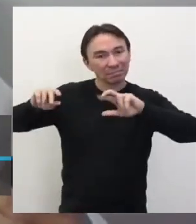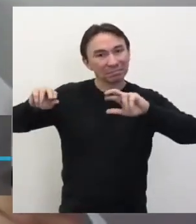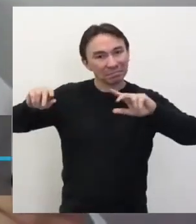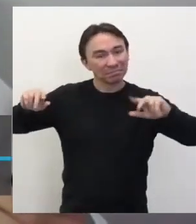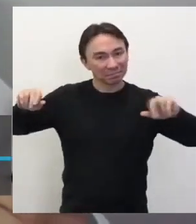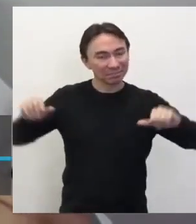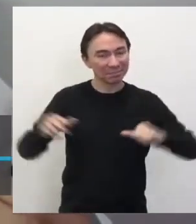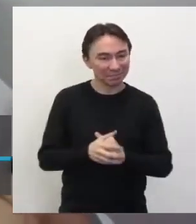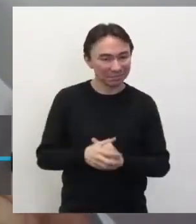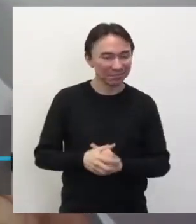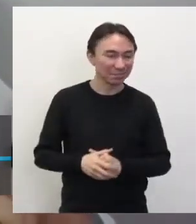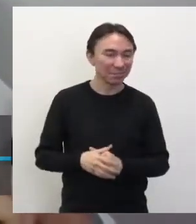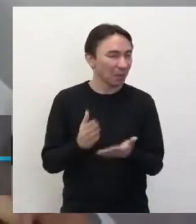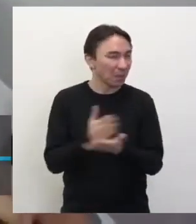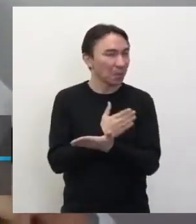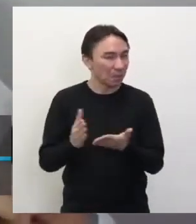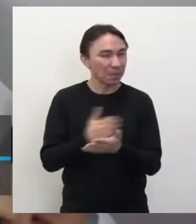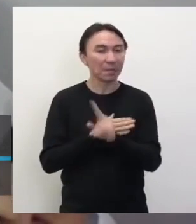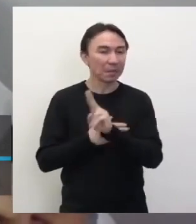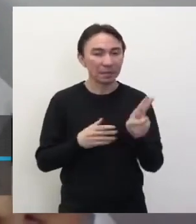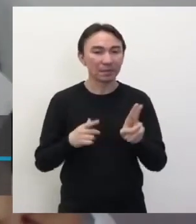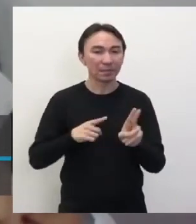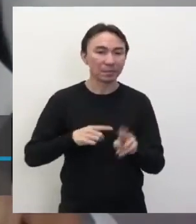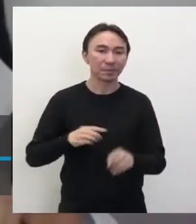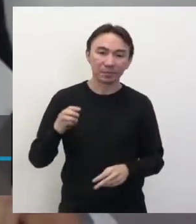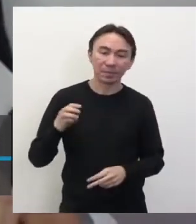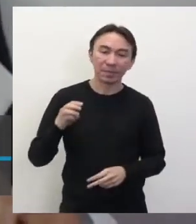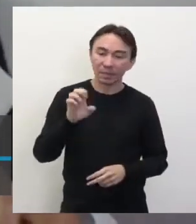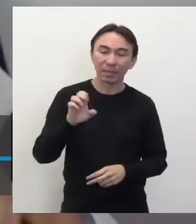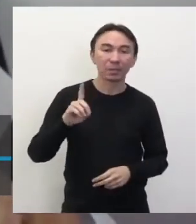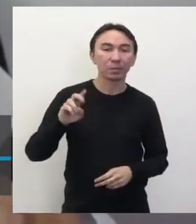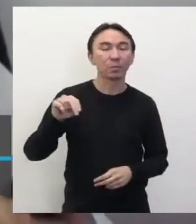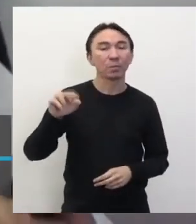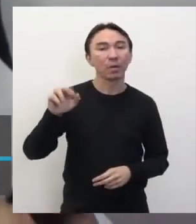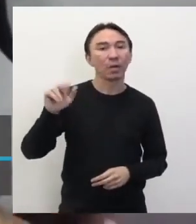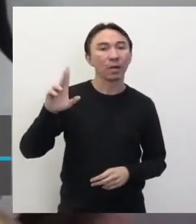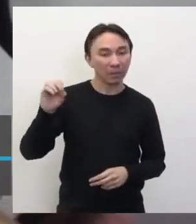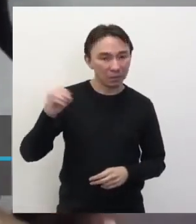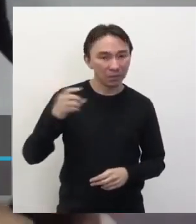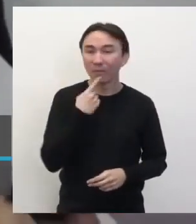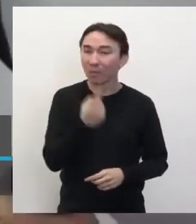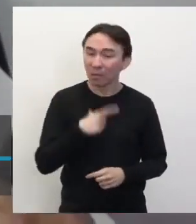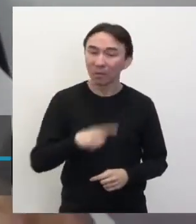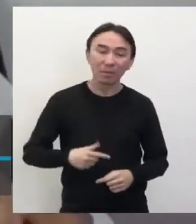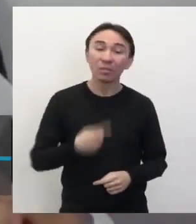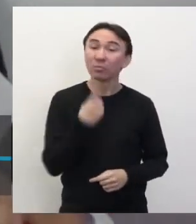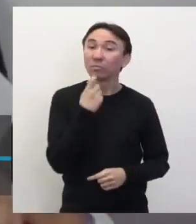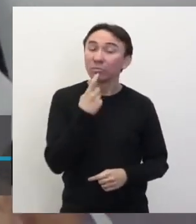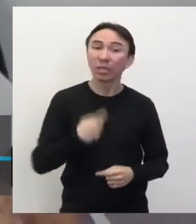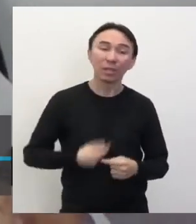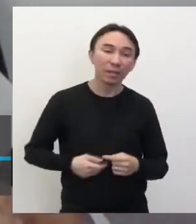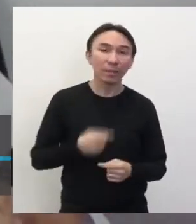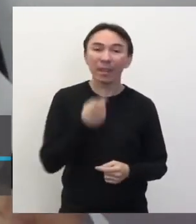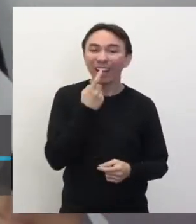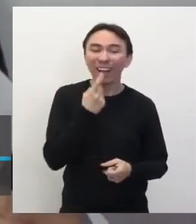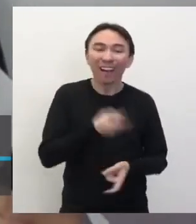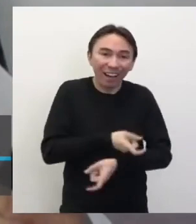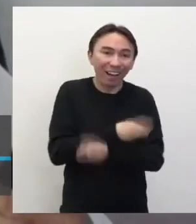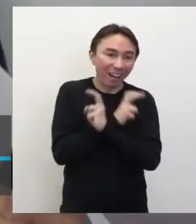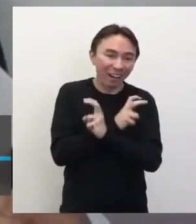eu vou ler alguns aqui também. A Maria Eduarda colocou sangue, ossos e coração. Ela é de Campina, da escola Disney.